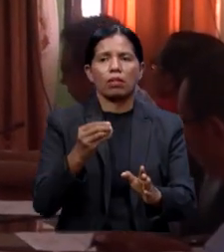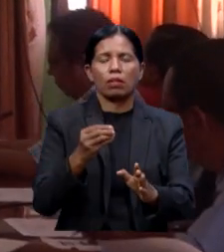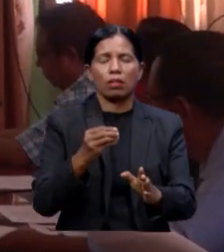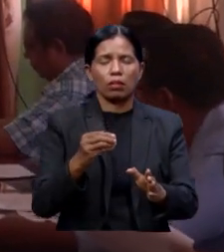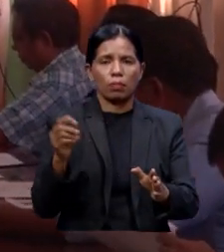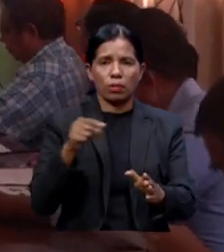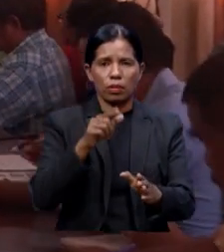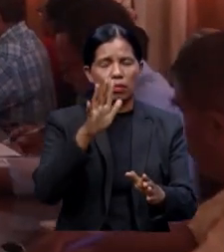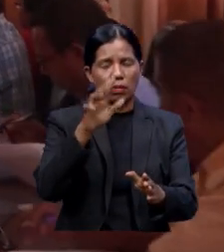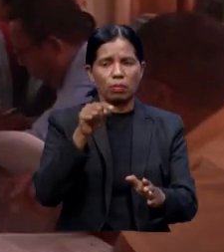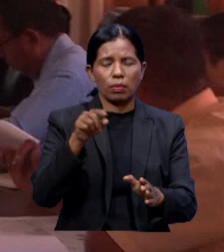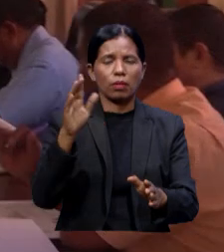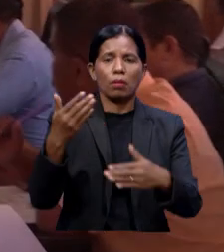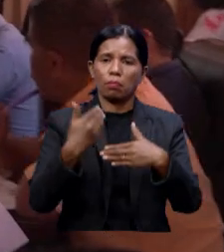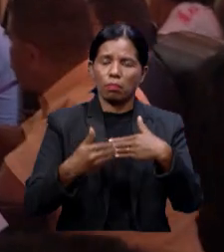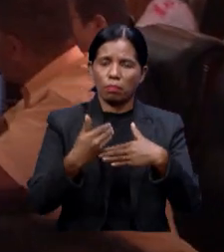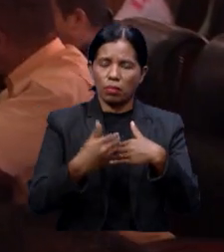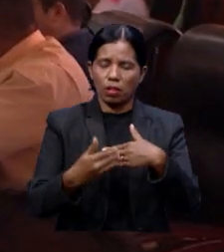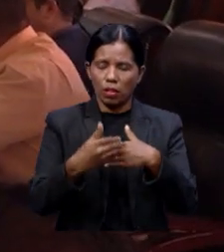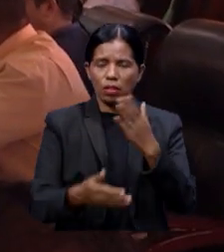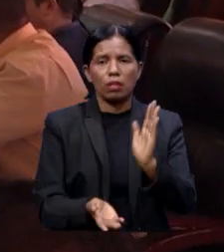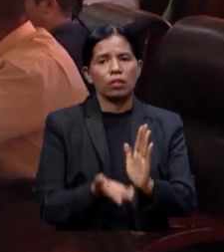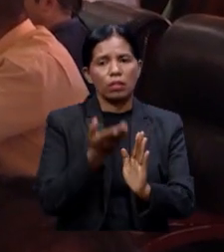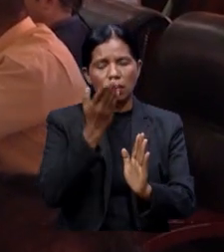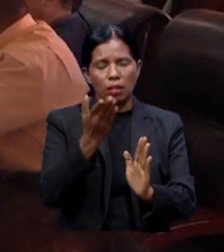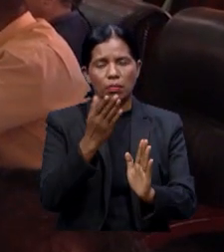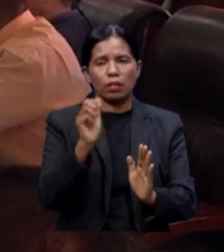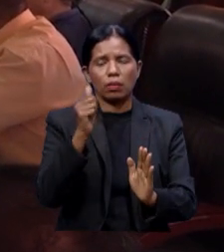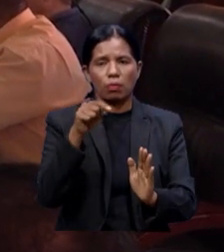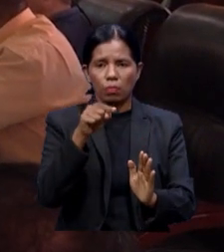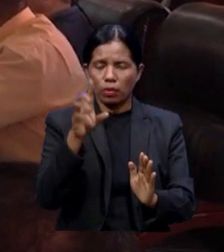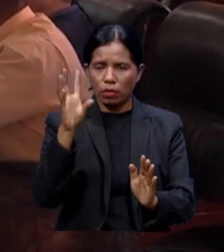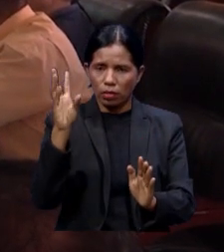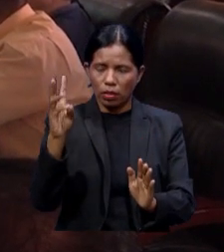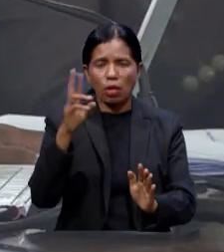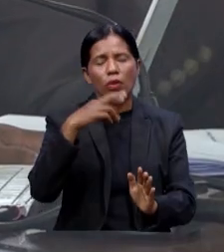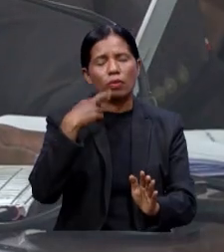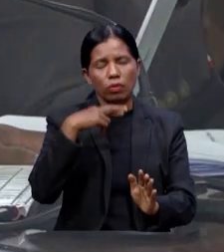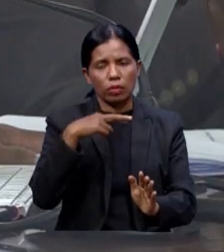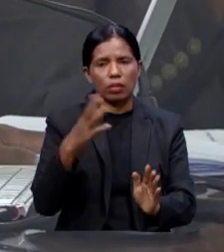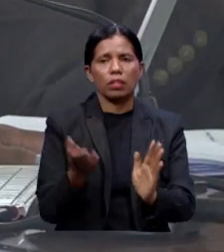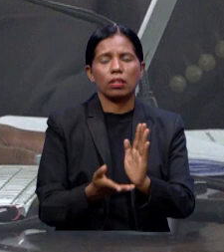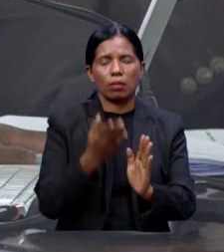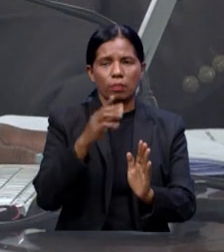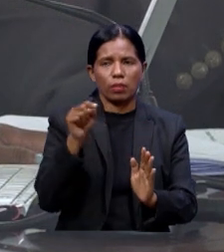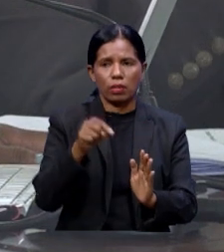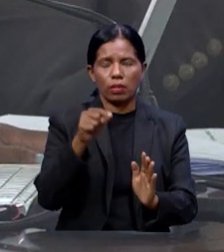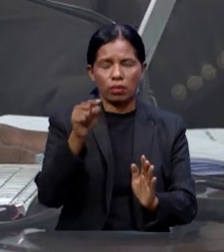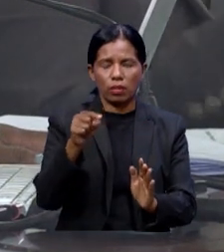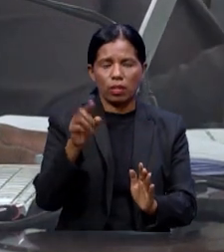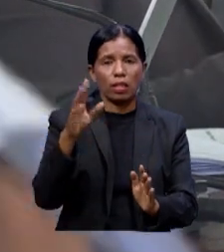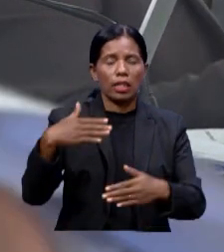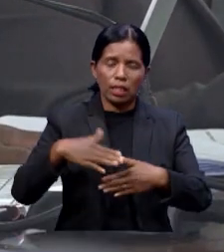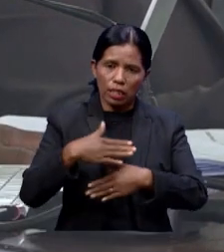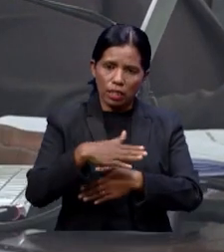ponto rua, pão no cereal, saiba por cento sanulo ponto nen, fó saiba por cento ida ponto hat, ica no